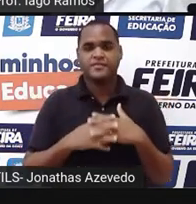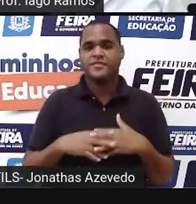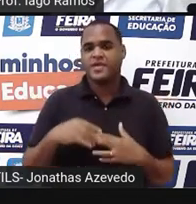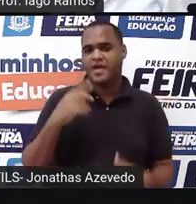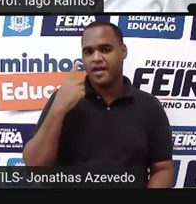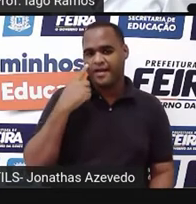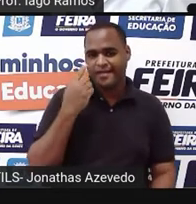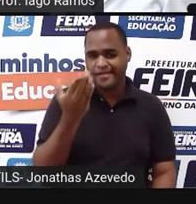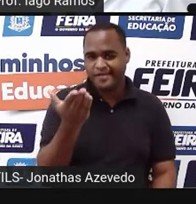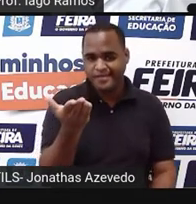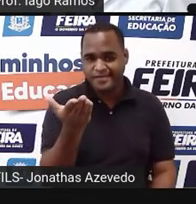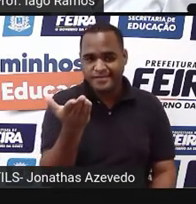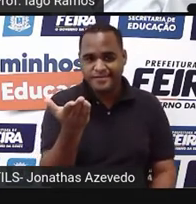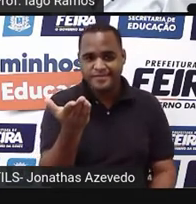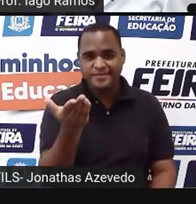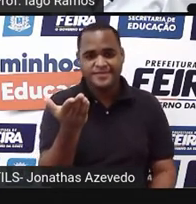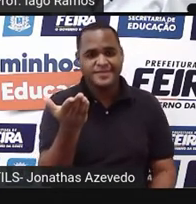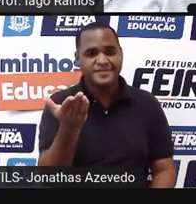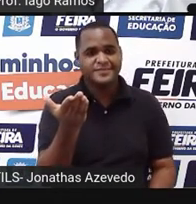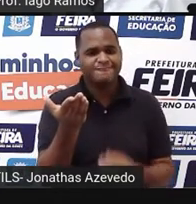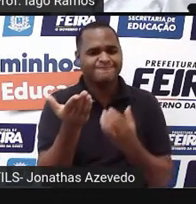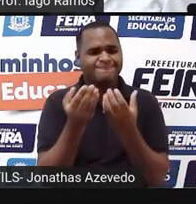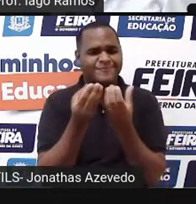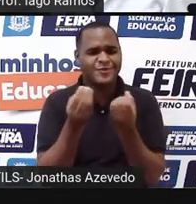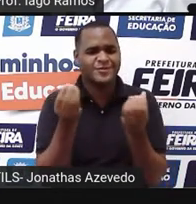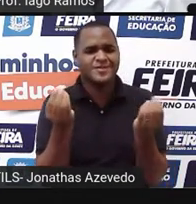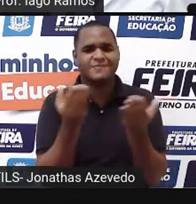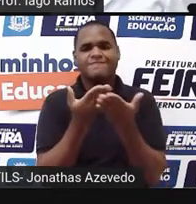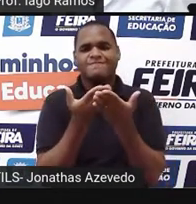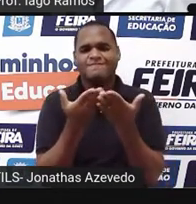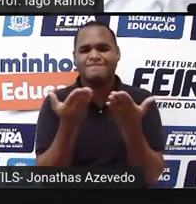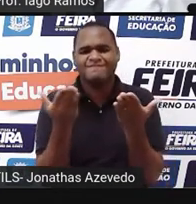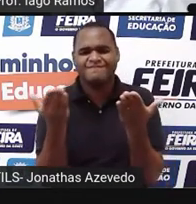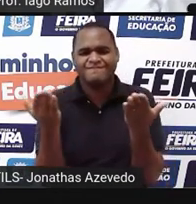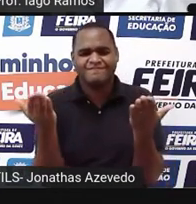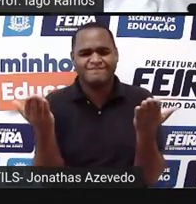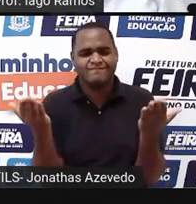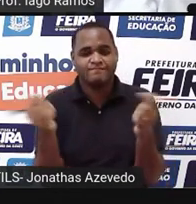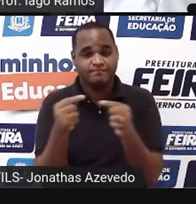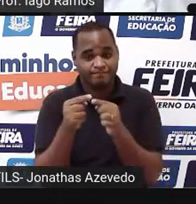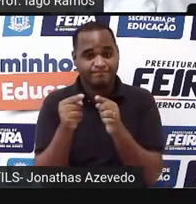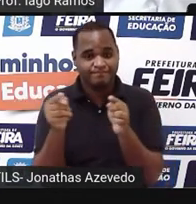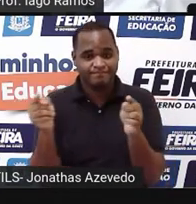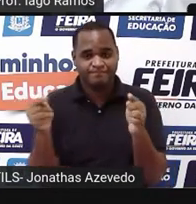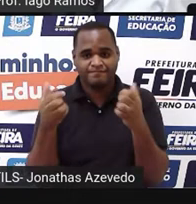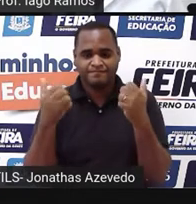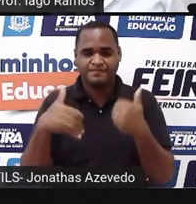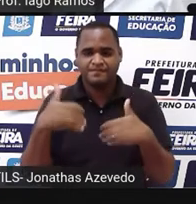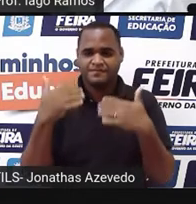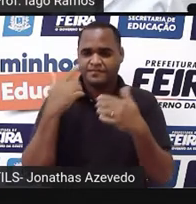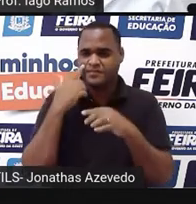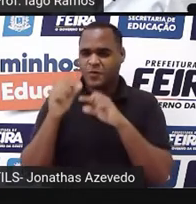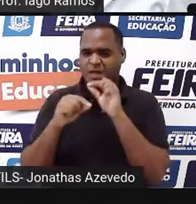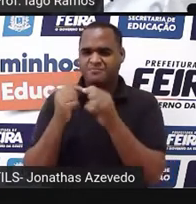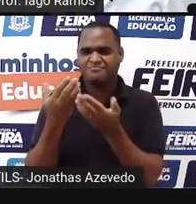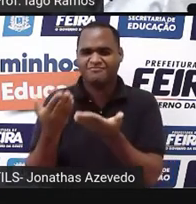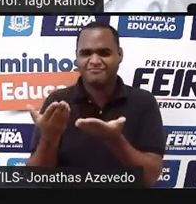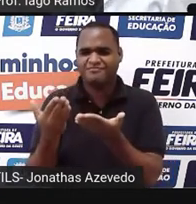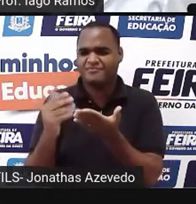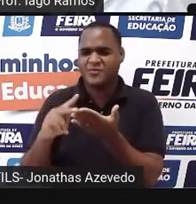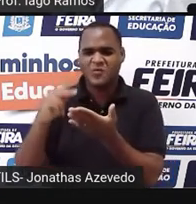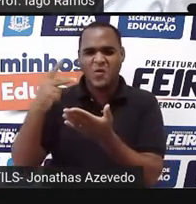x igual a menos 1b, mais ou menos uma raiz quadrada de 1b elevado a